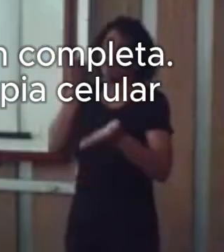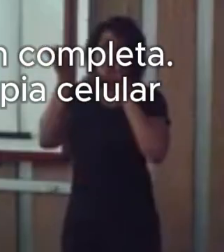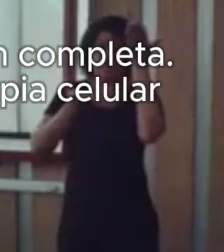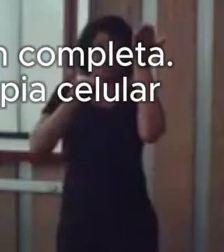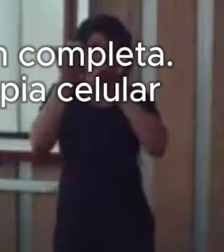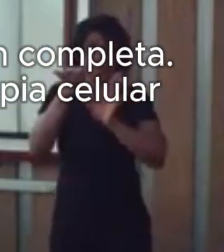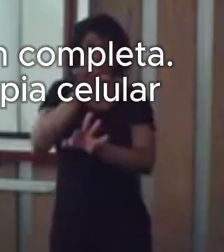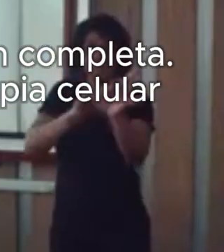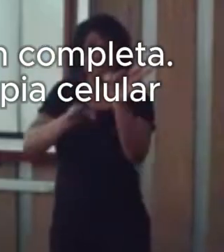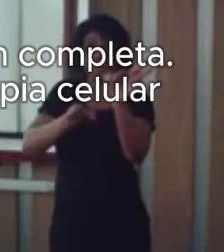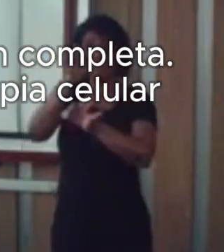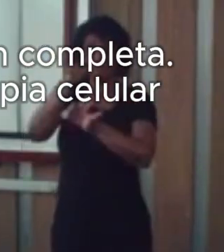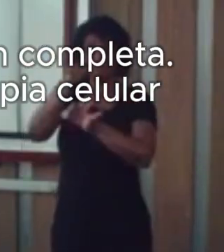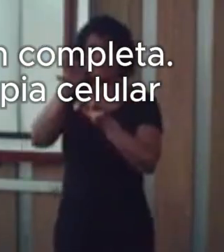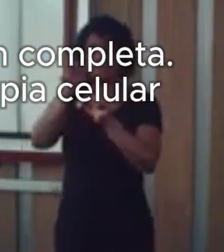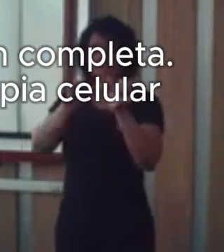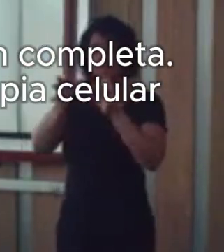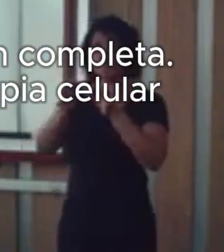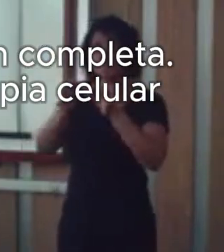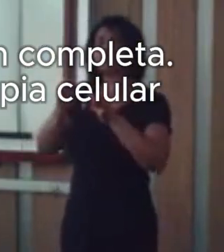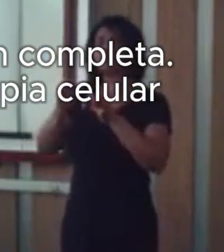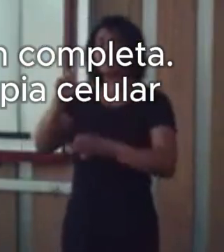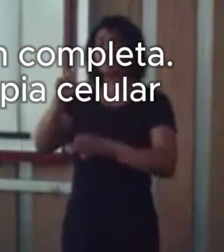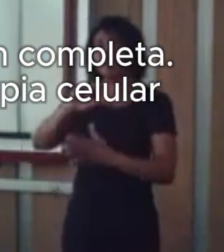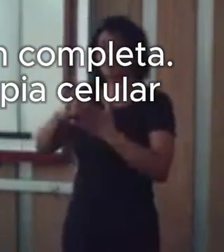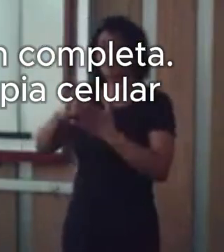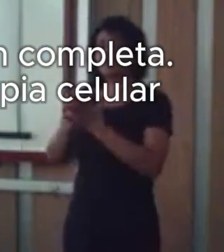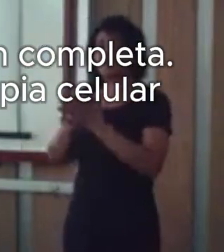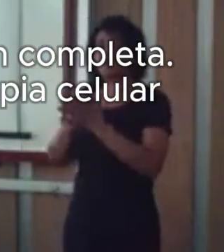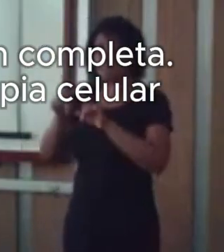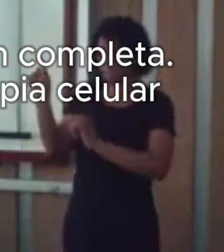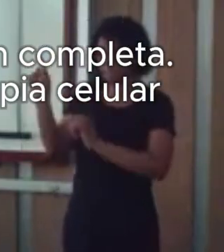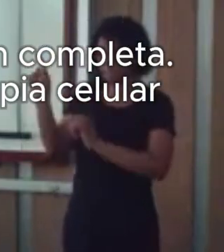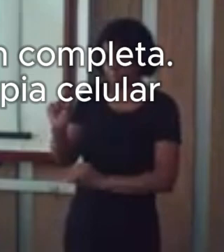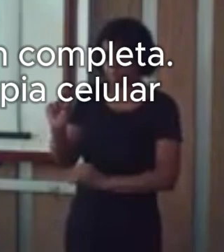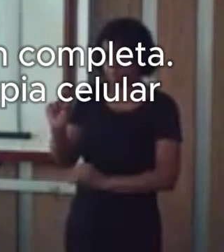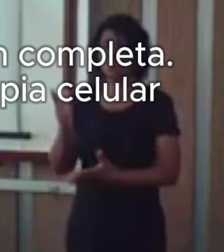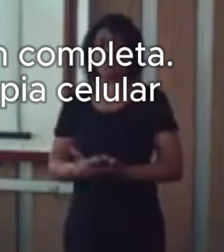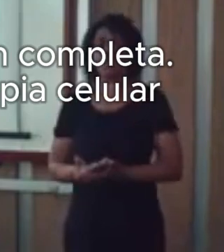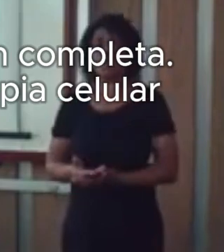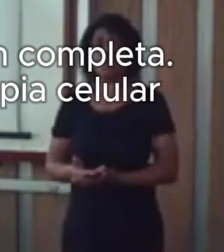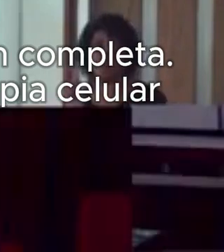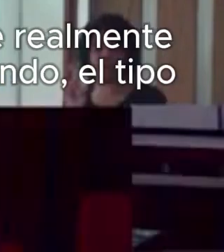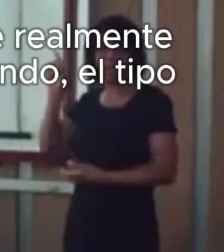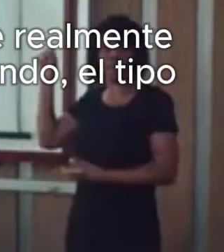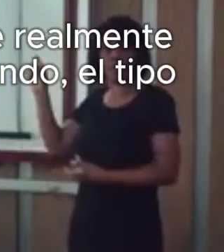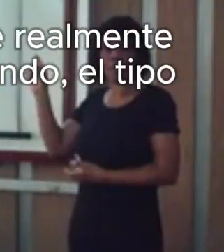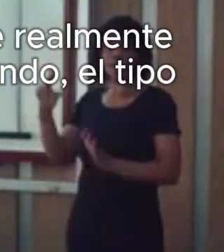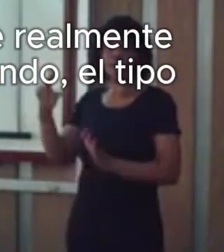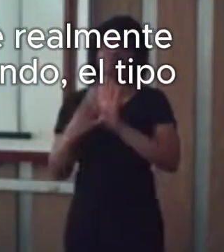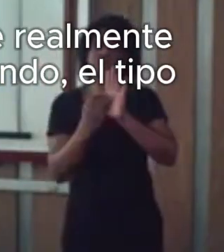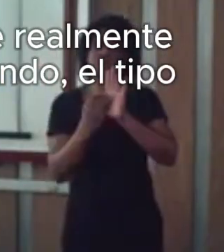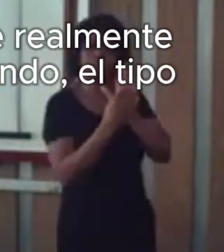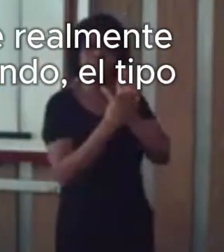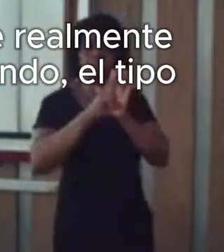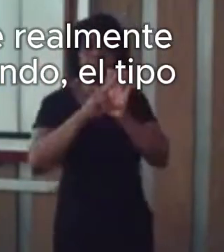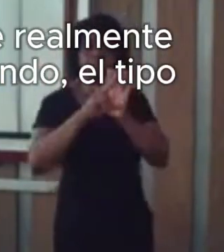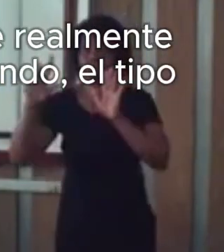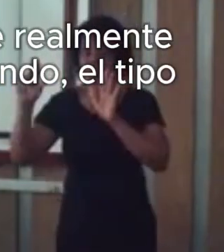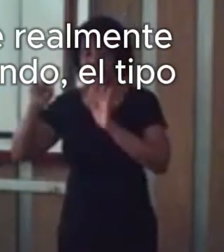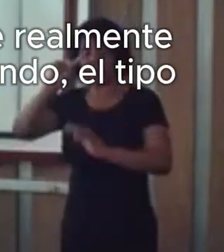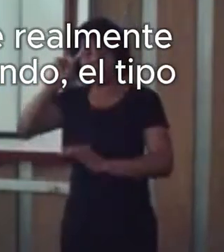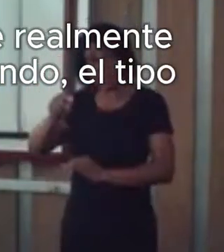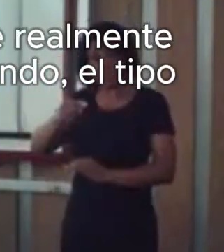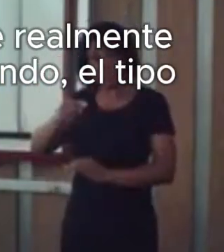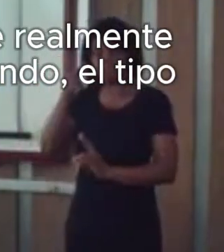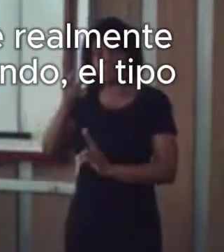celular com célula mesenquimal, que tem efeito também, mas é menor. E aqui em outros modelos também. Então, depois que a